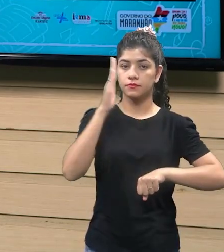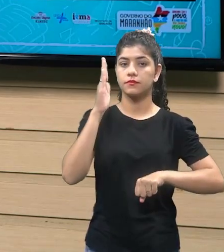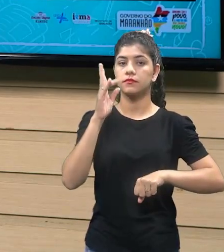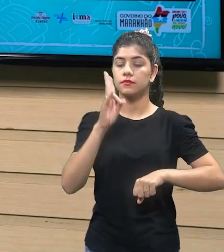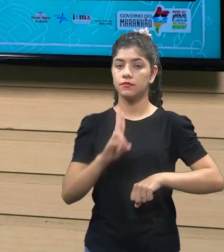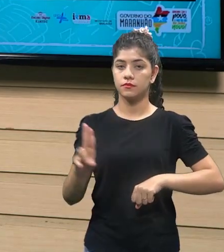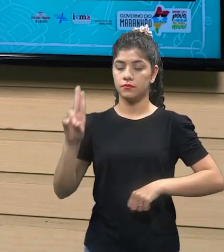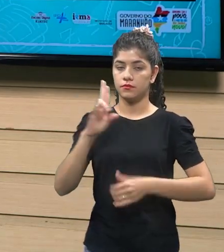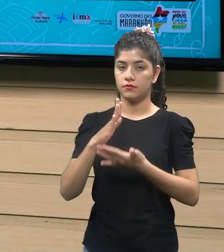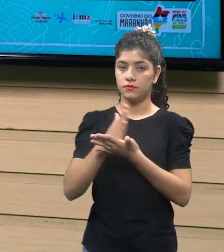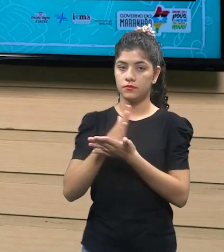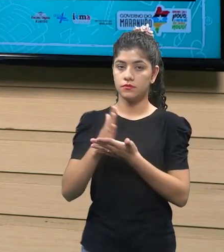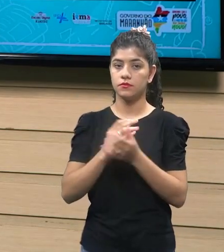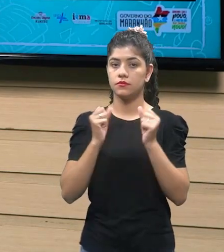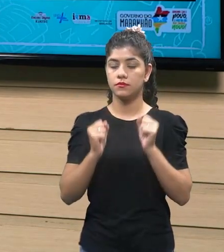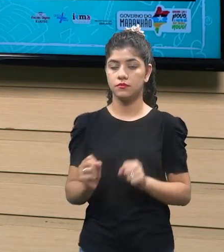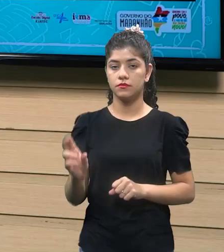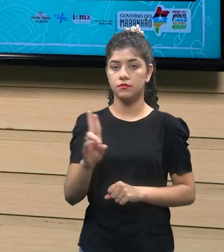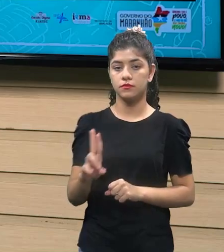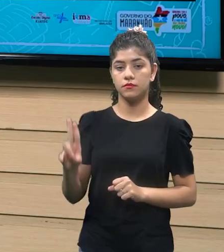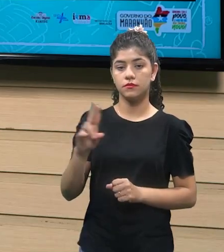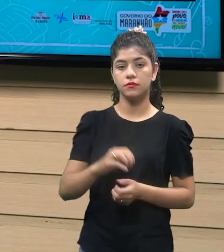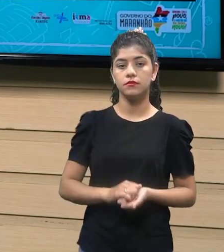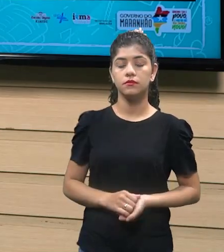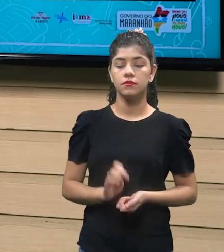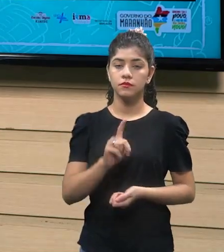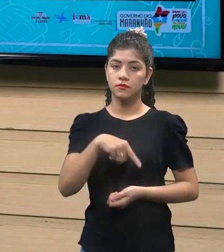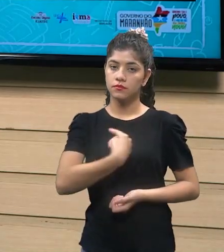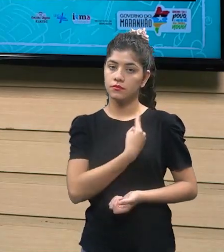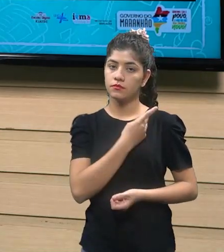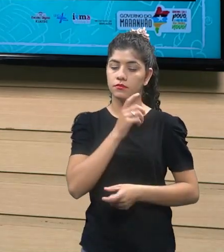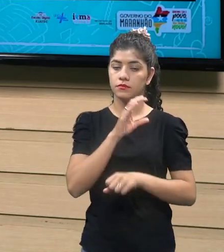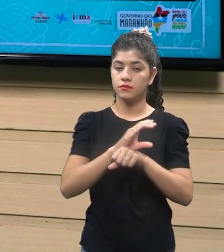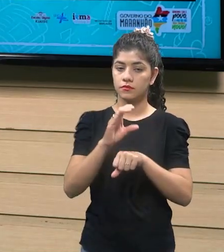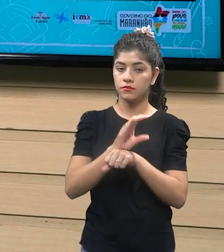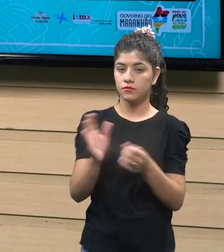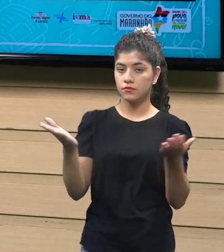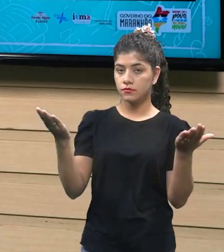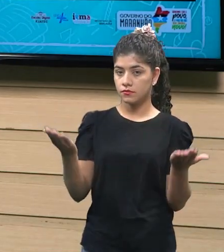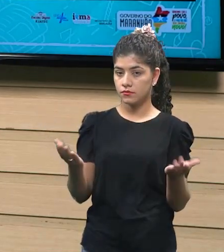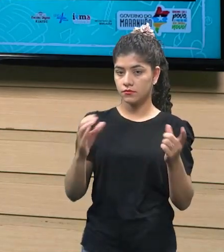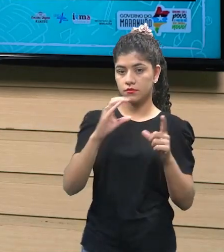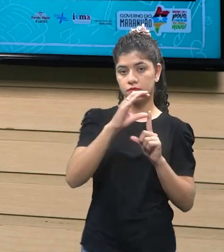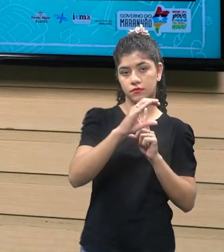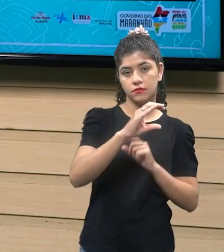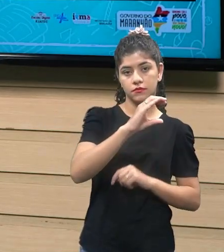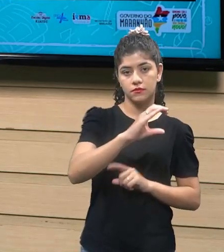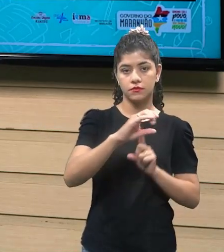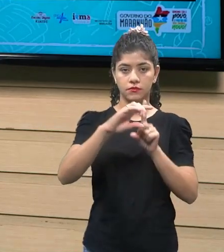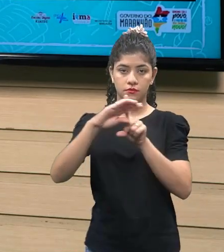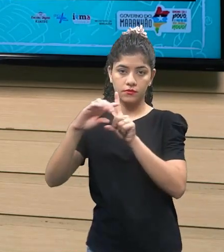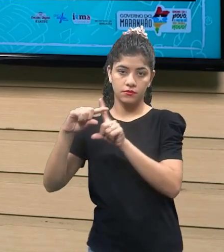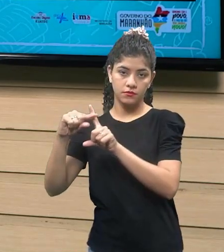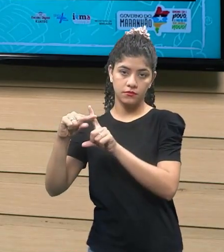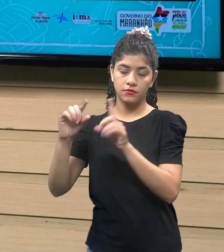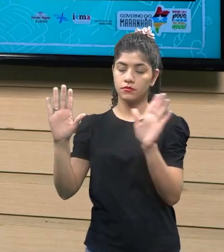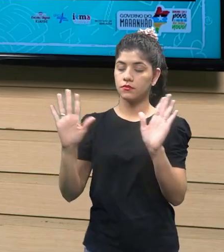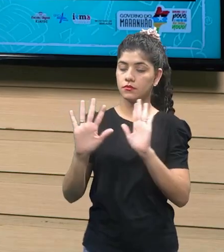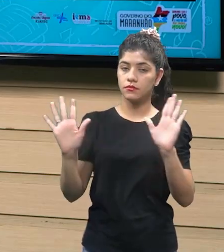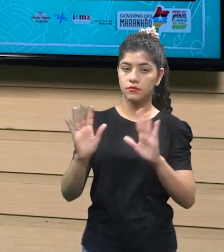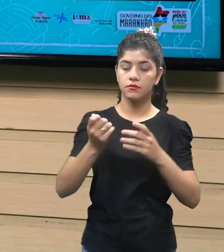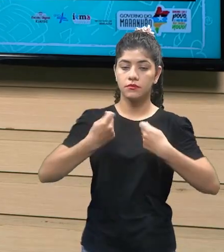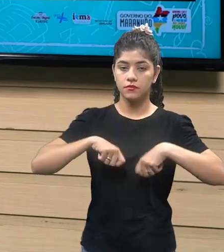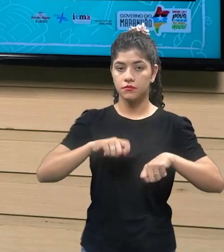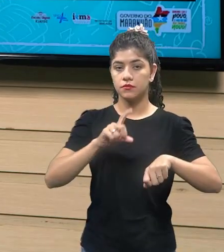para que a máquina execute. E a gente não vai fazer um curso aqui de C++, a gente precisaria de muito mais tempo